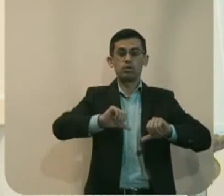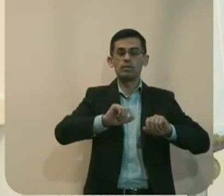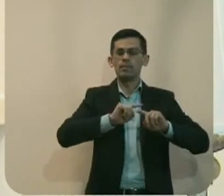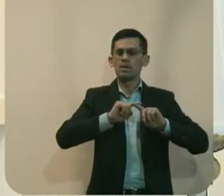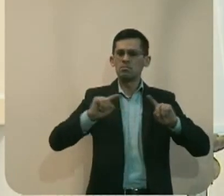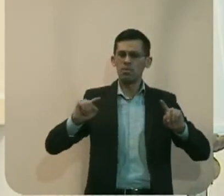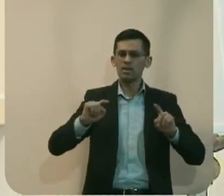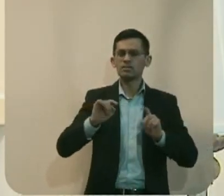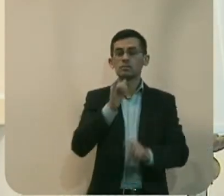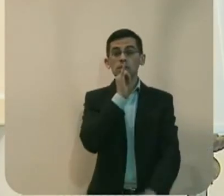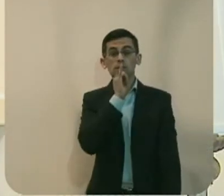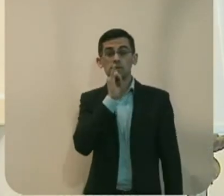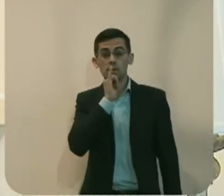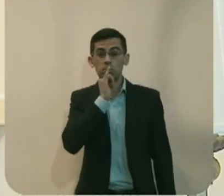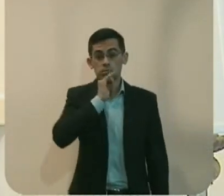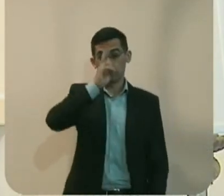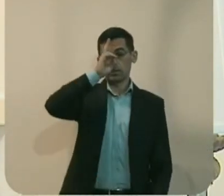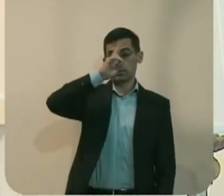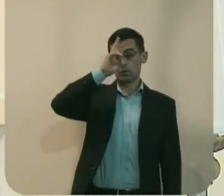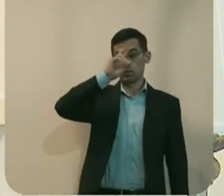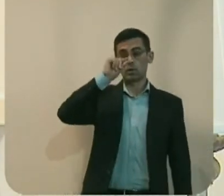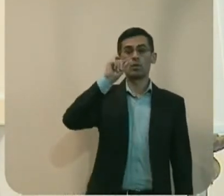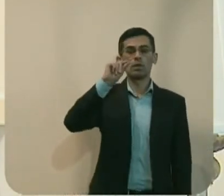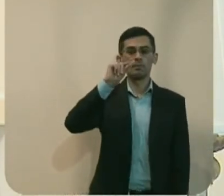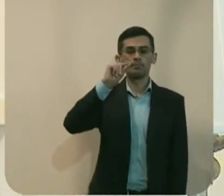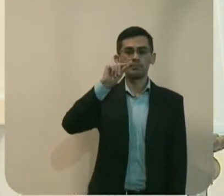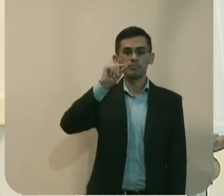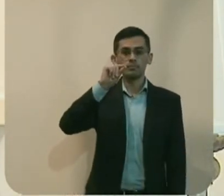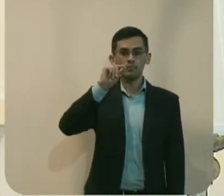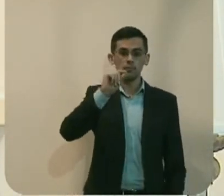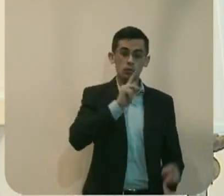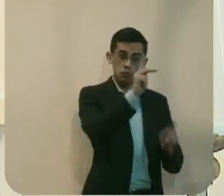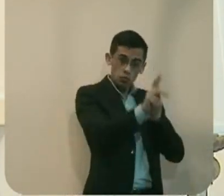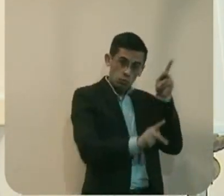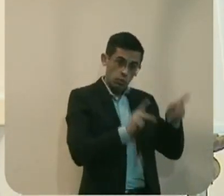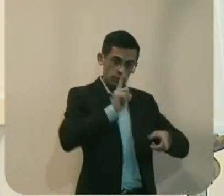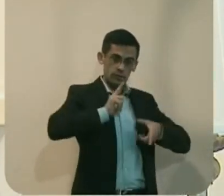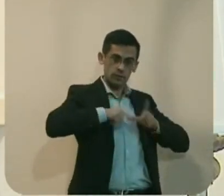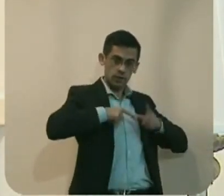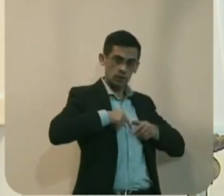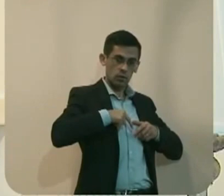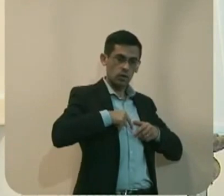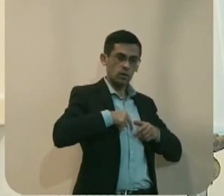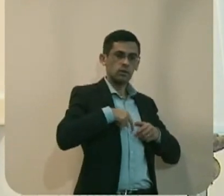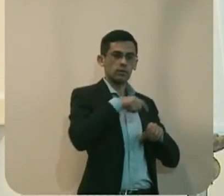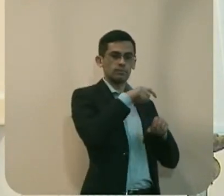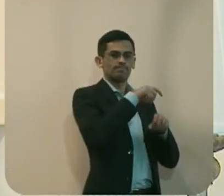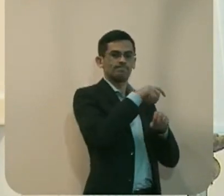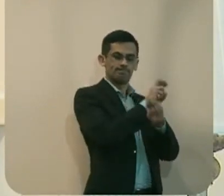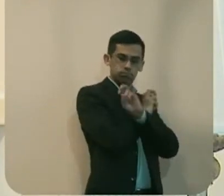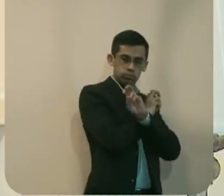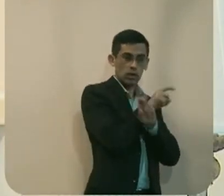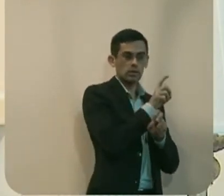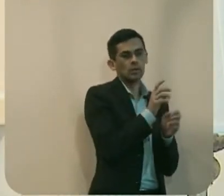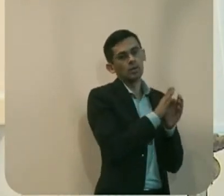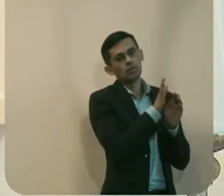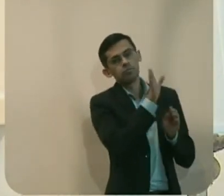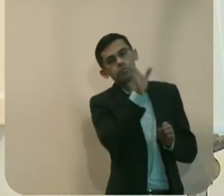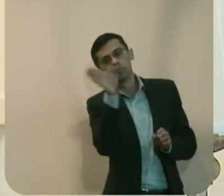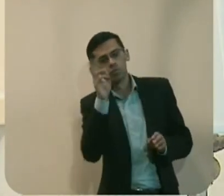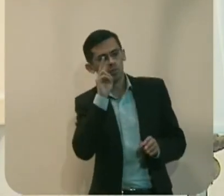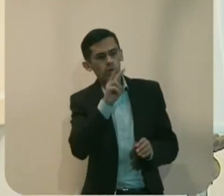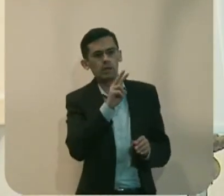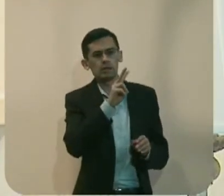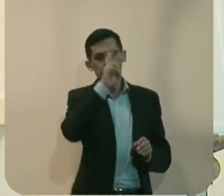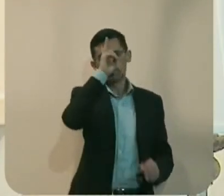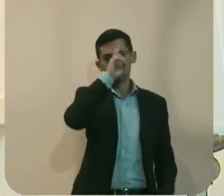maior exemplo disso na história seja a saída do povo de Israel da terra do Egito. E quando a gente olha para aquela